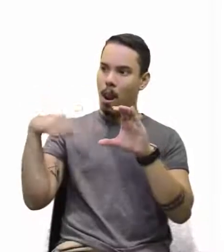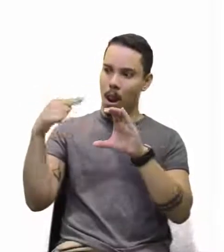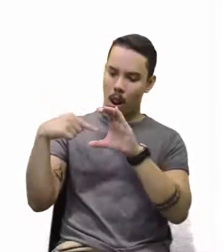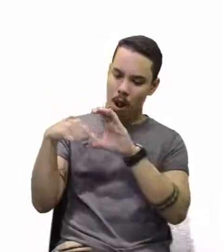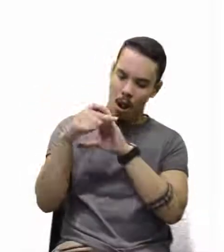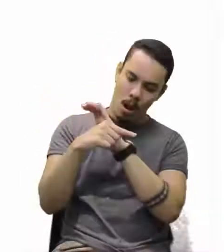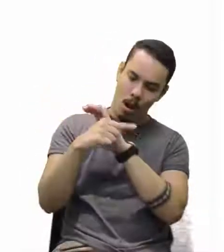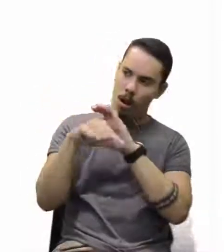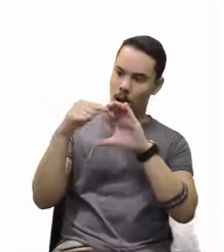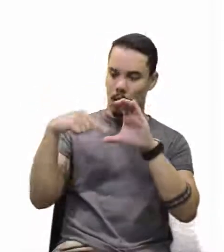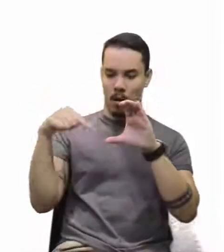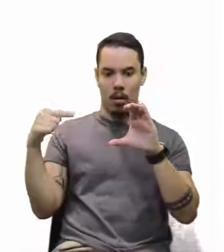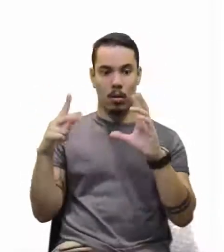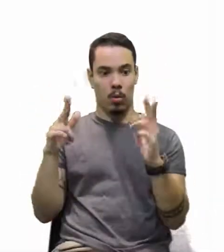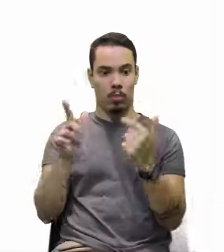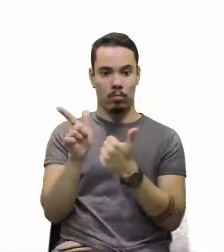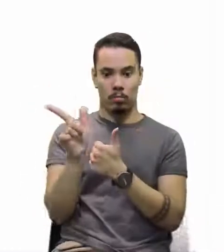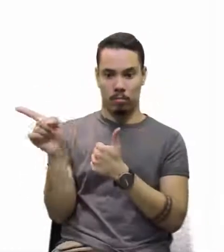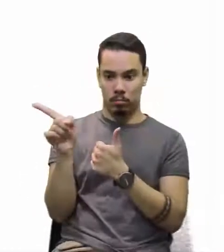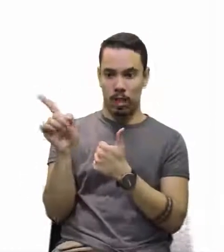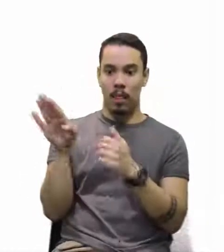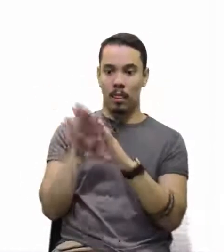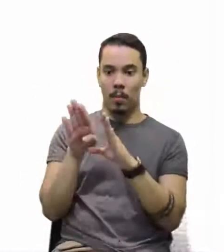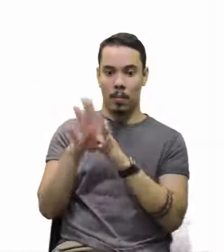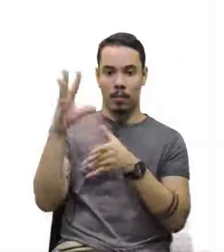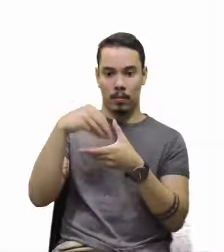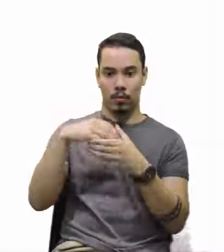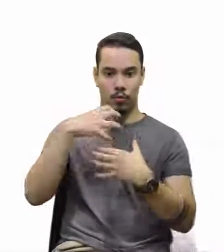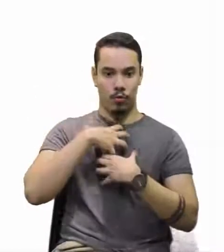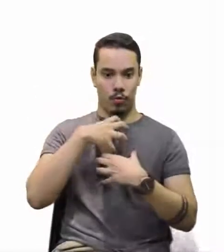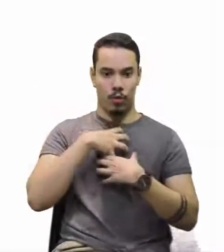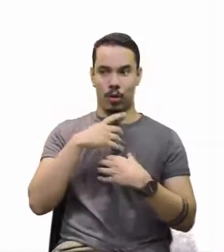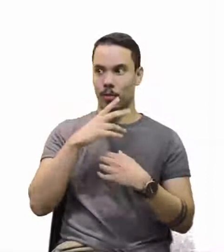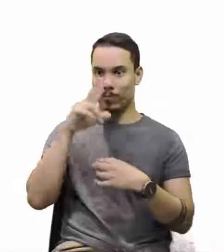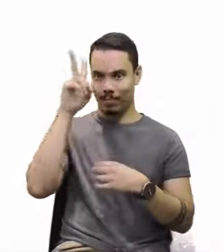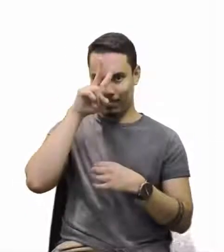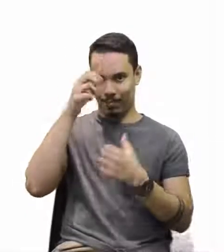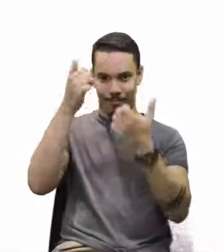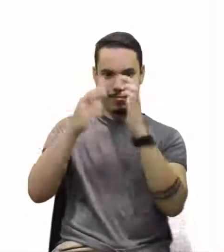certo? Aqui uma outra maneira de você ver, que é o solenoide, né?